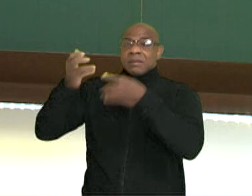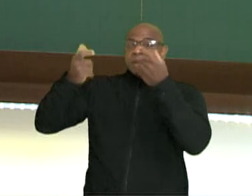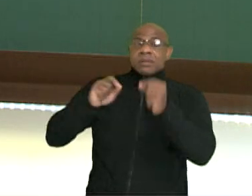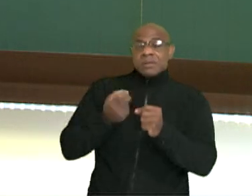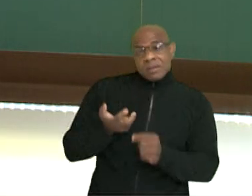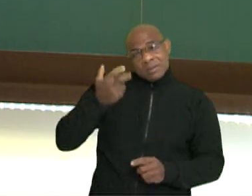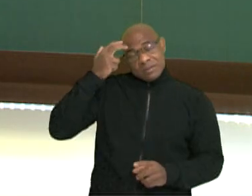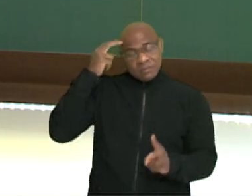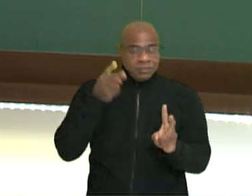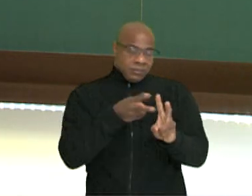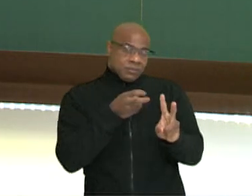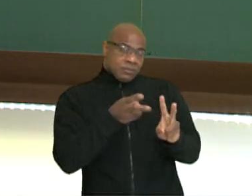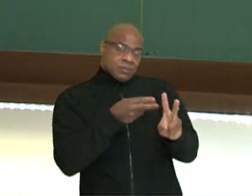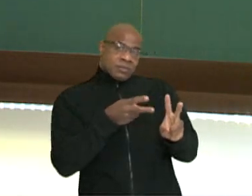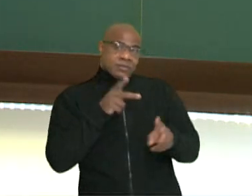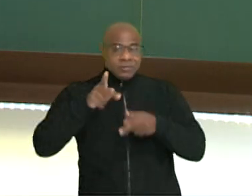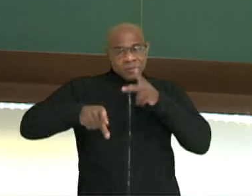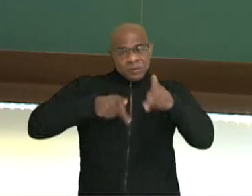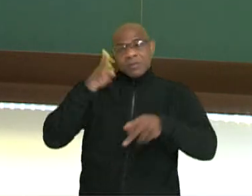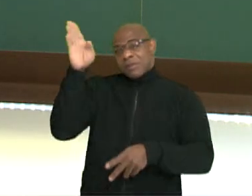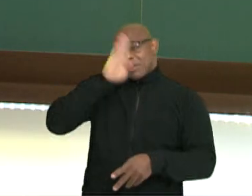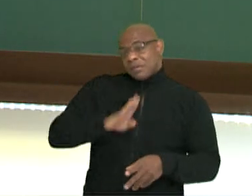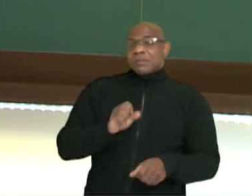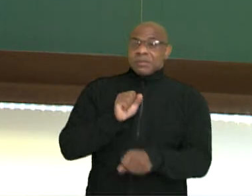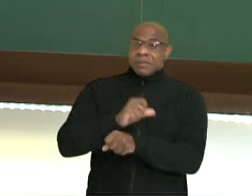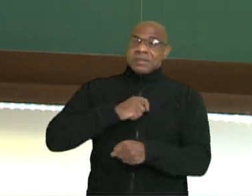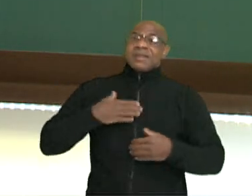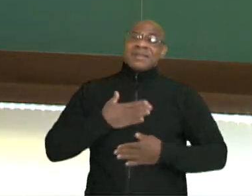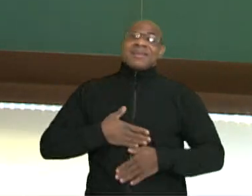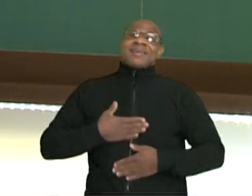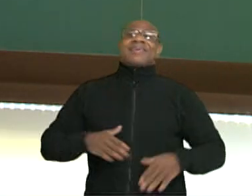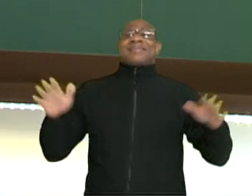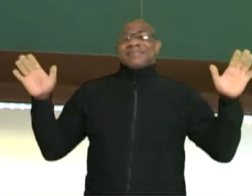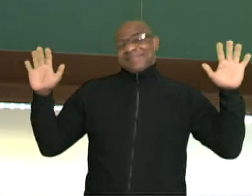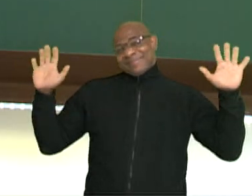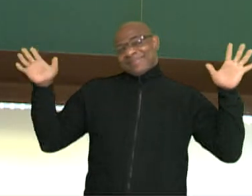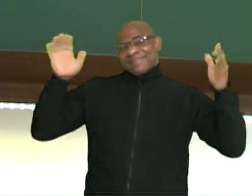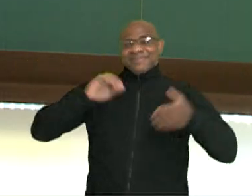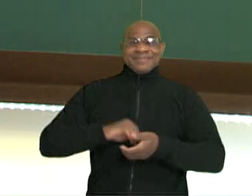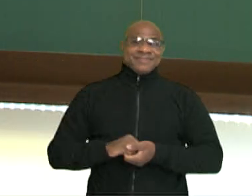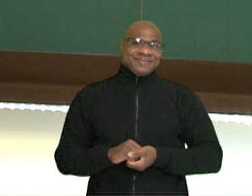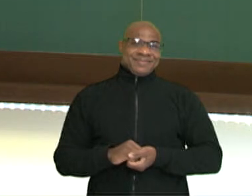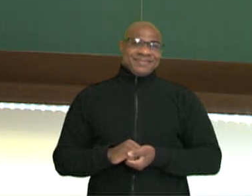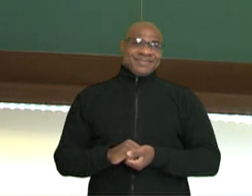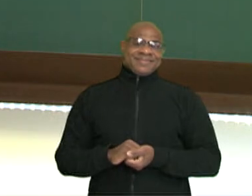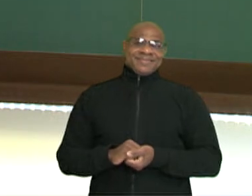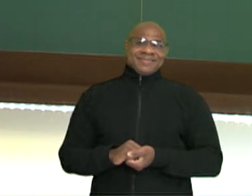indígena dos povos brasileiros. Espero que vocês tenham gostado. Até breve!